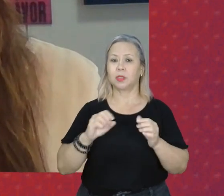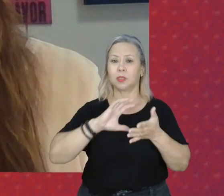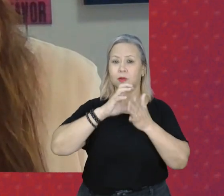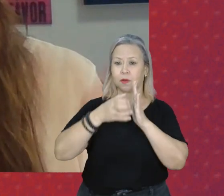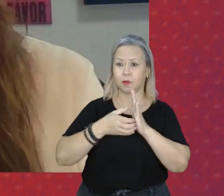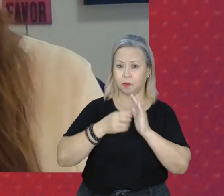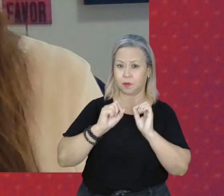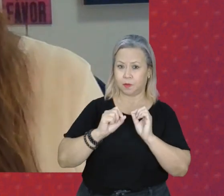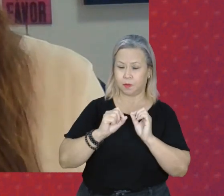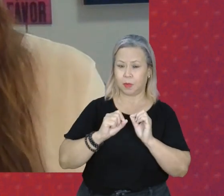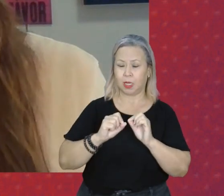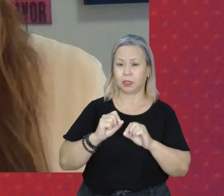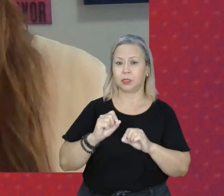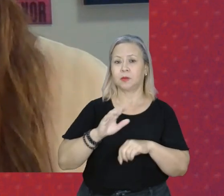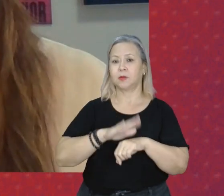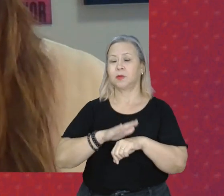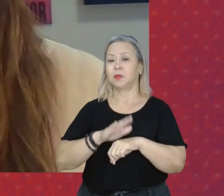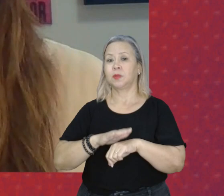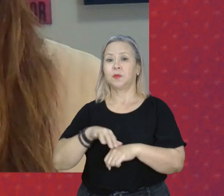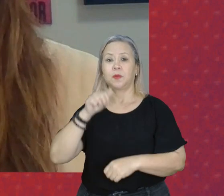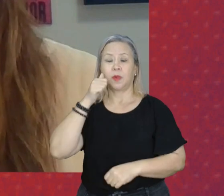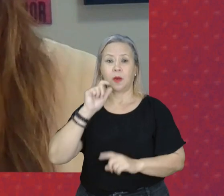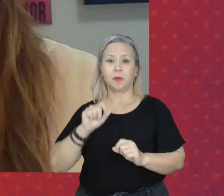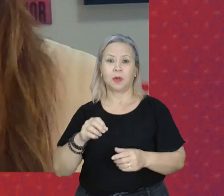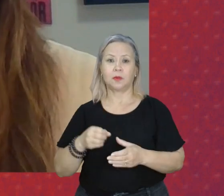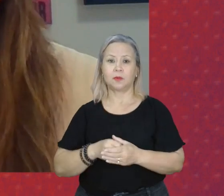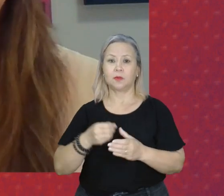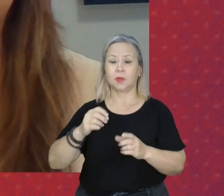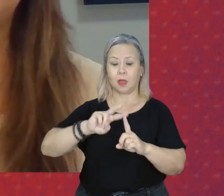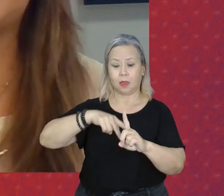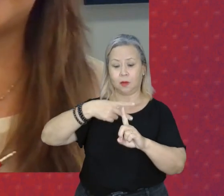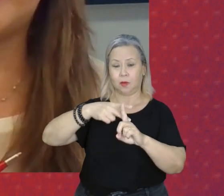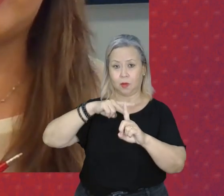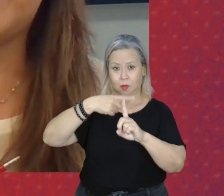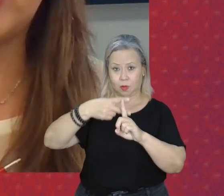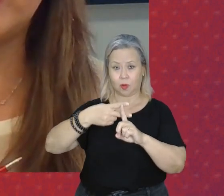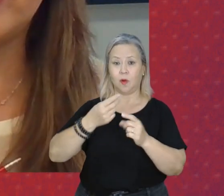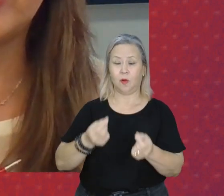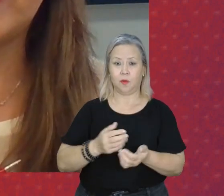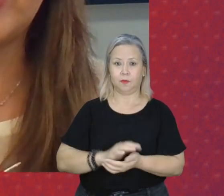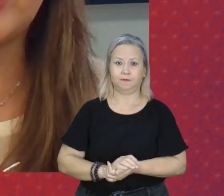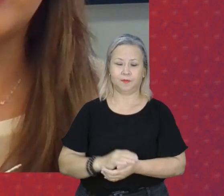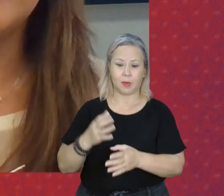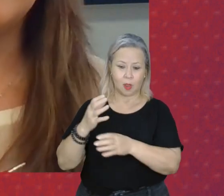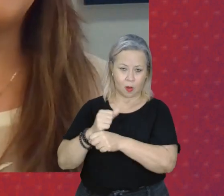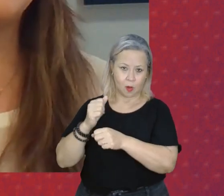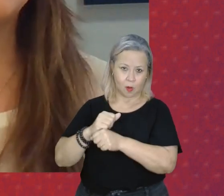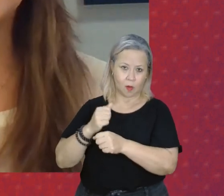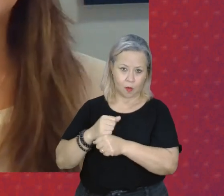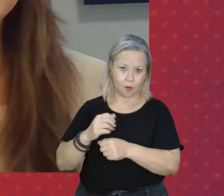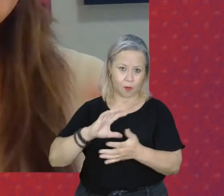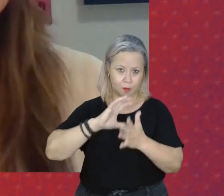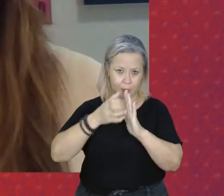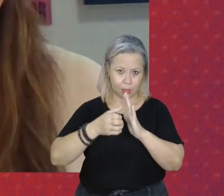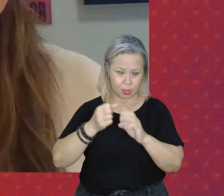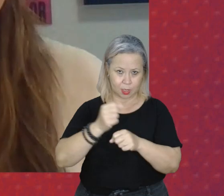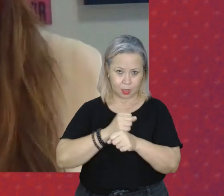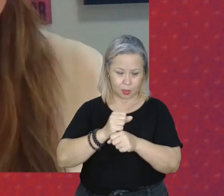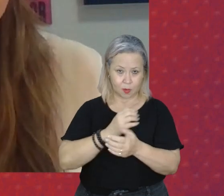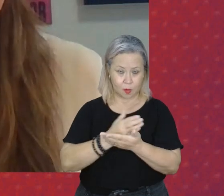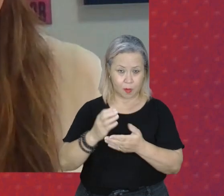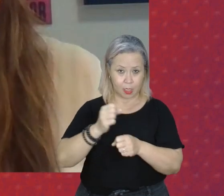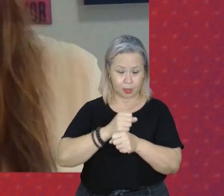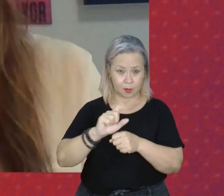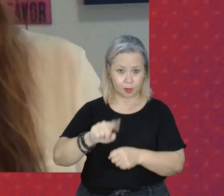os votos para mulheres vão contar em dobros para que os partidos recebam fundo partidário a partir do ano que vem, mas isso eu acho que não pegou